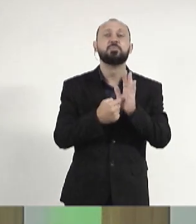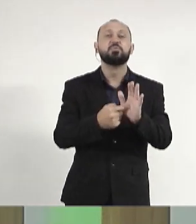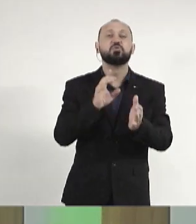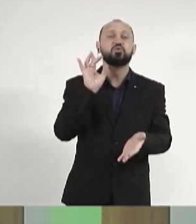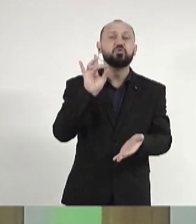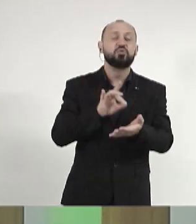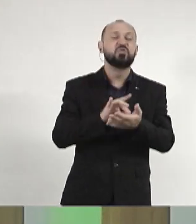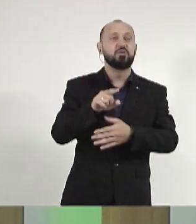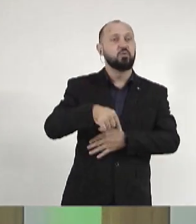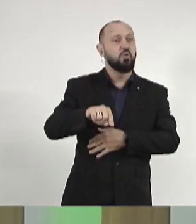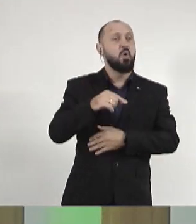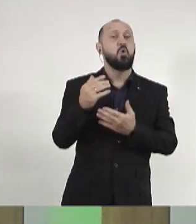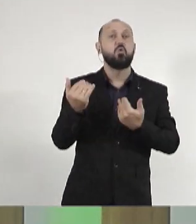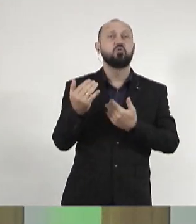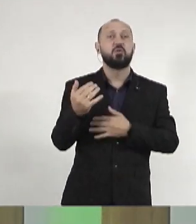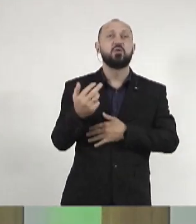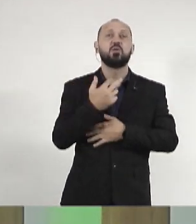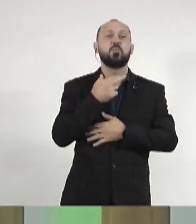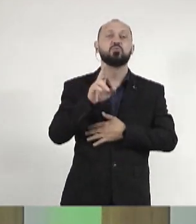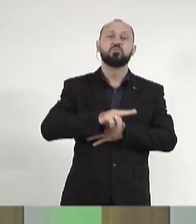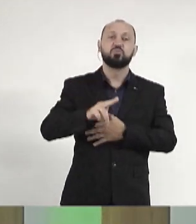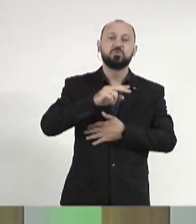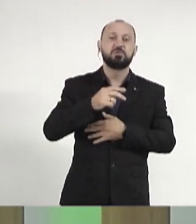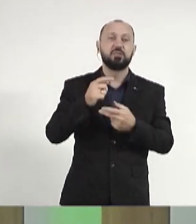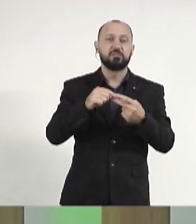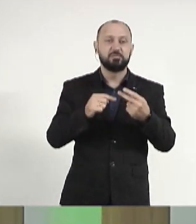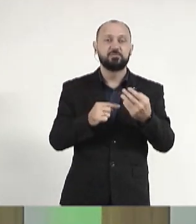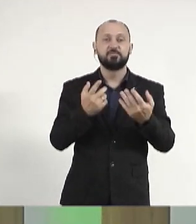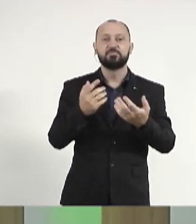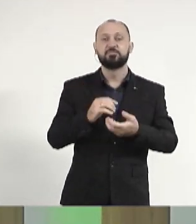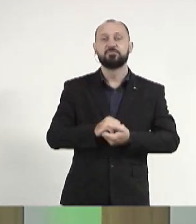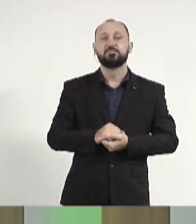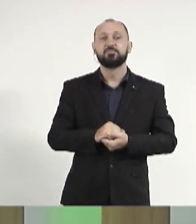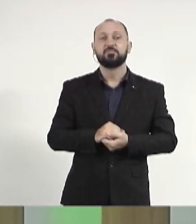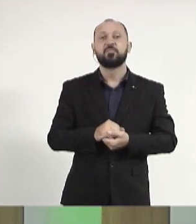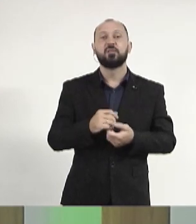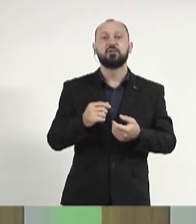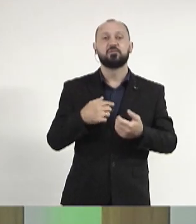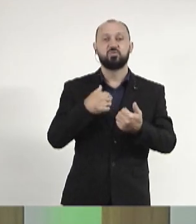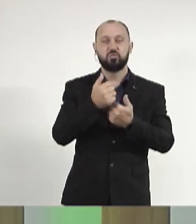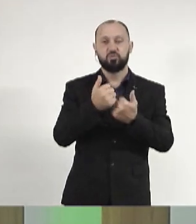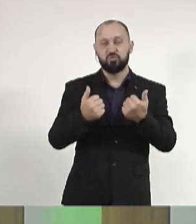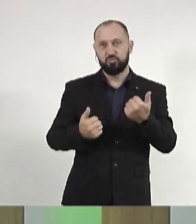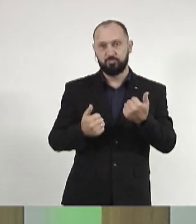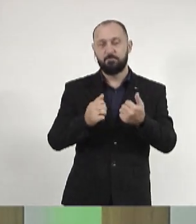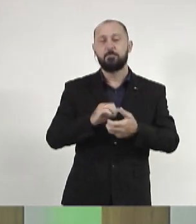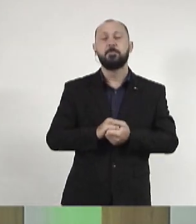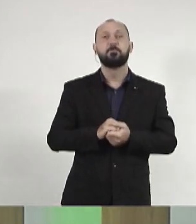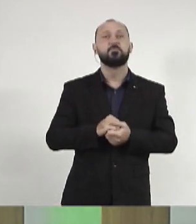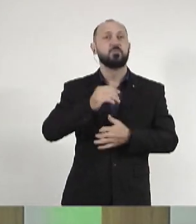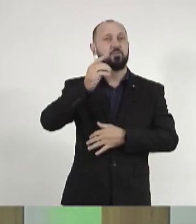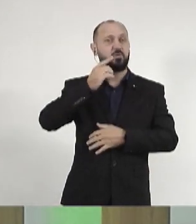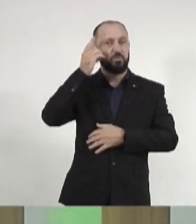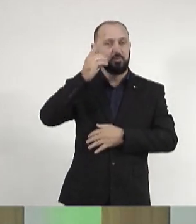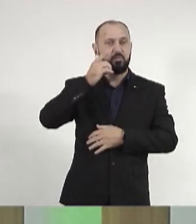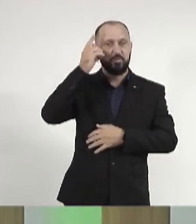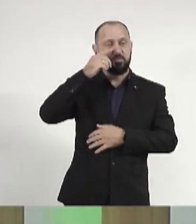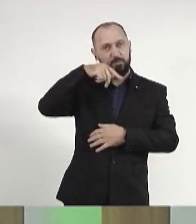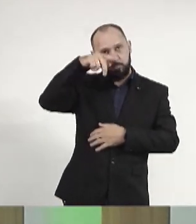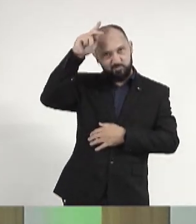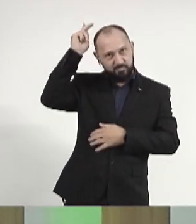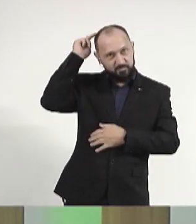que realmente os jovens, eles não devem fazer uso de toxinas como o tabaco e seus derivados. E o deputado Paulo